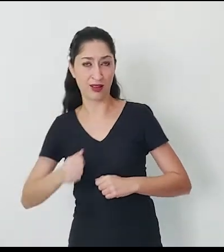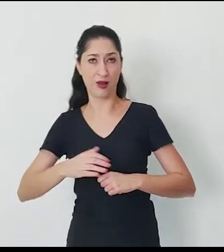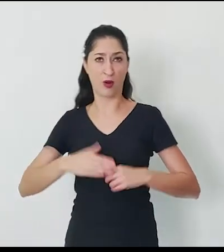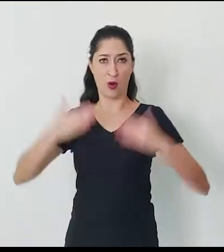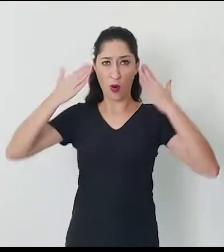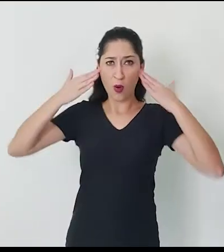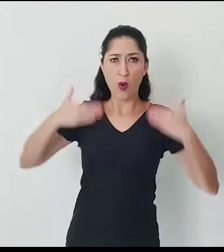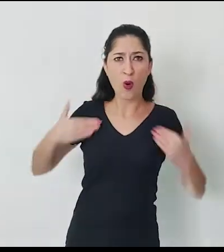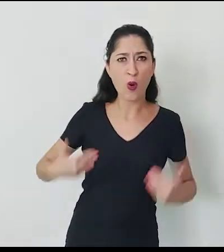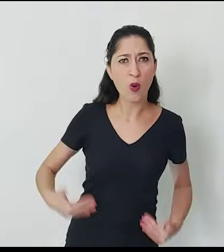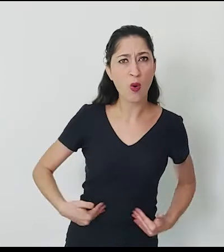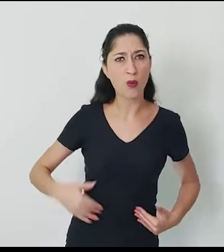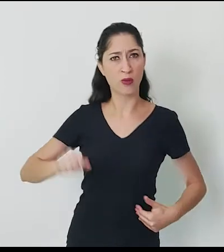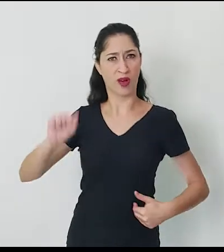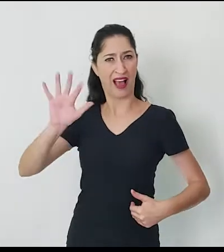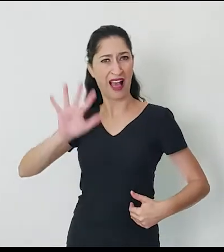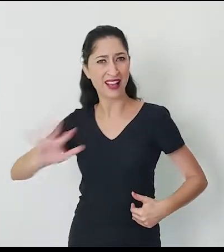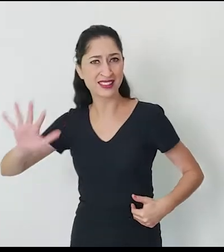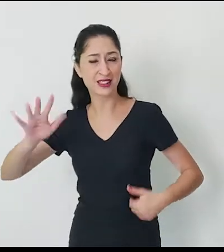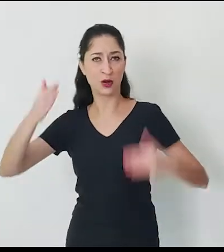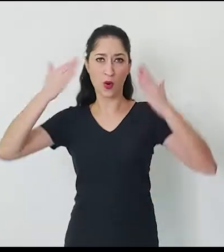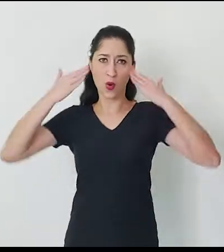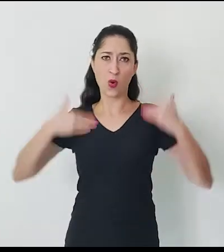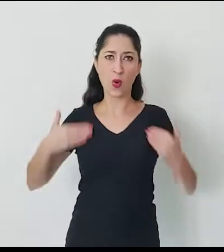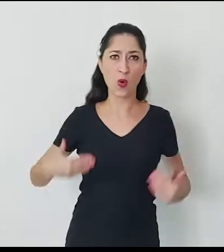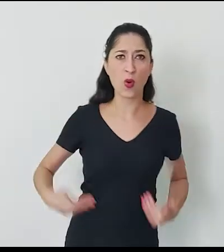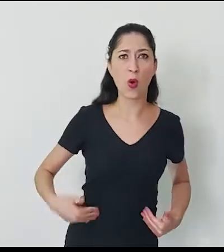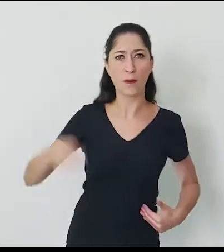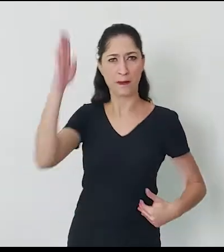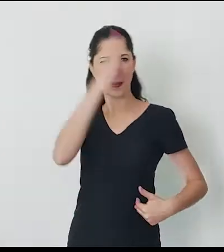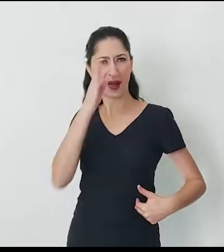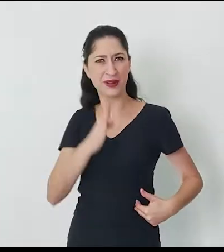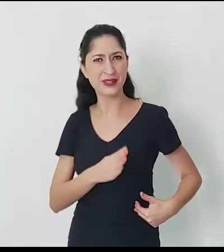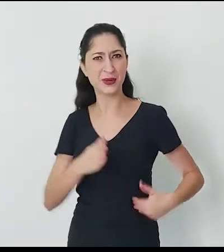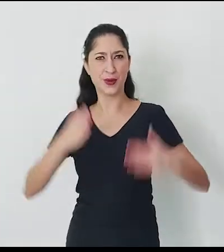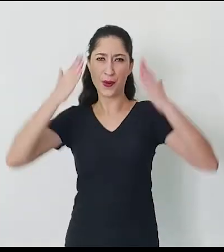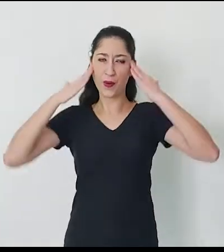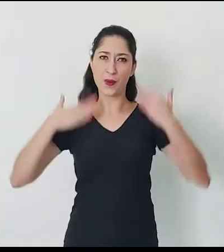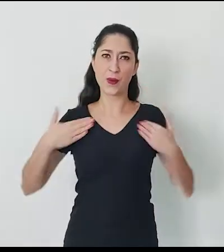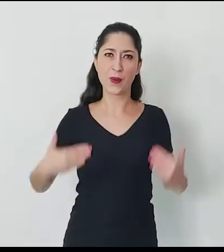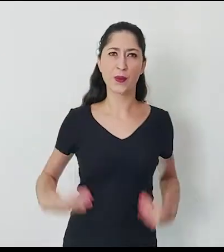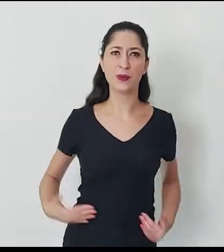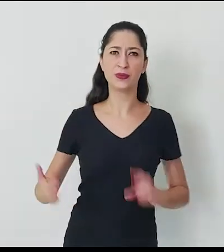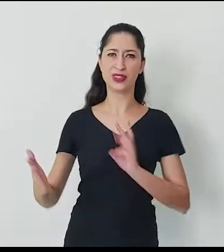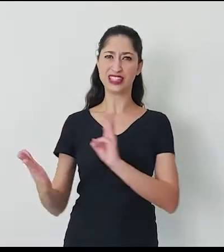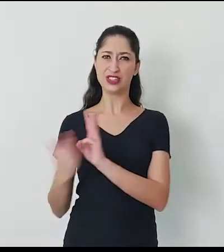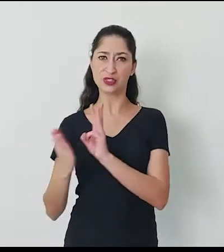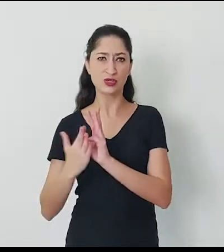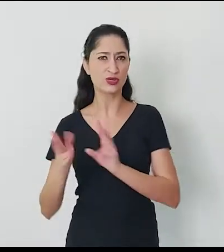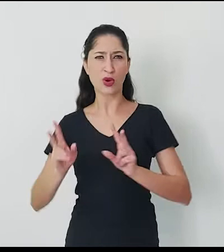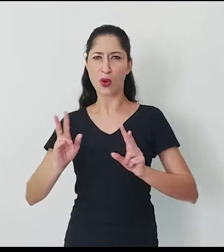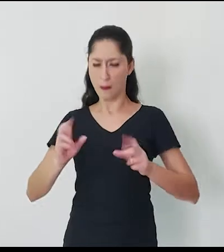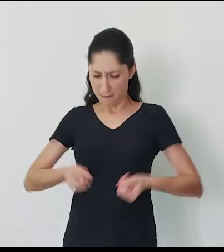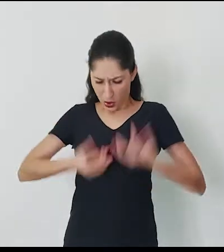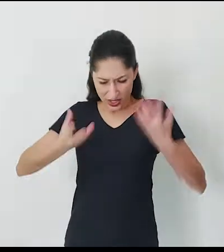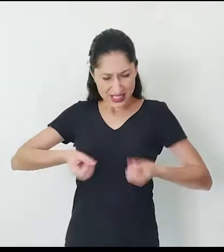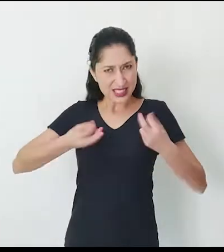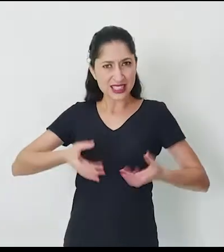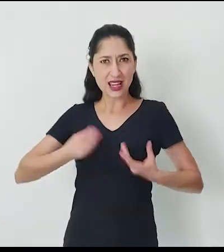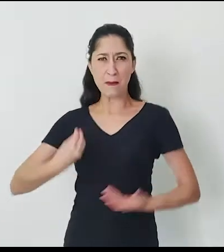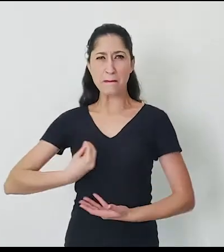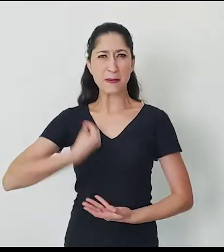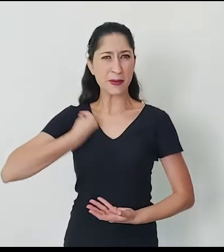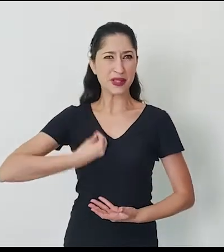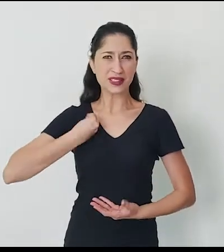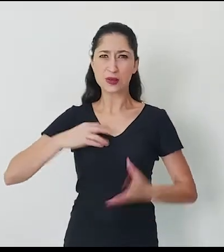indígena, no corpo asiático, no corpo brasileiro, nos nossos corpos diaspóricos. A poesia